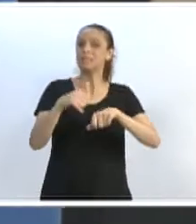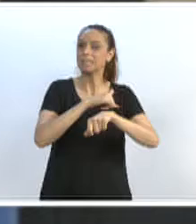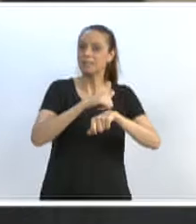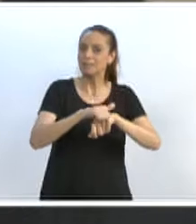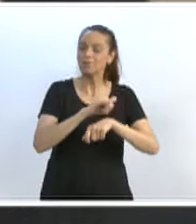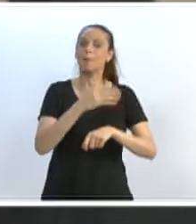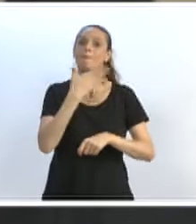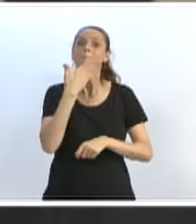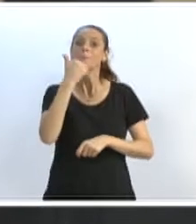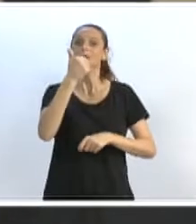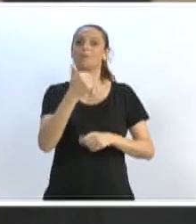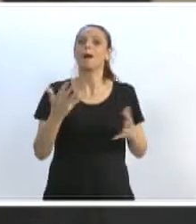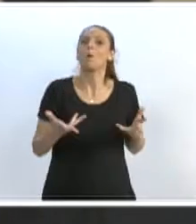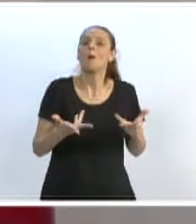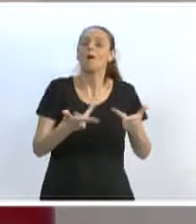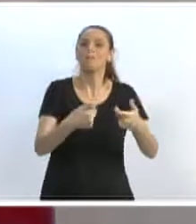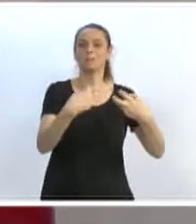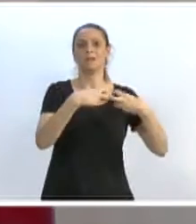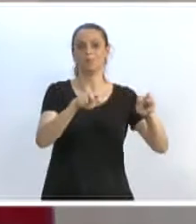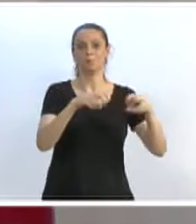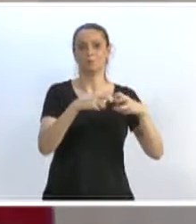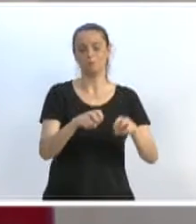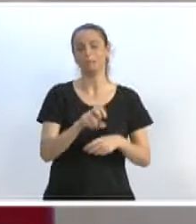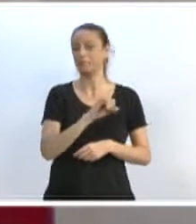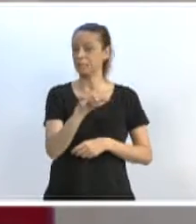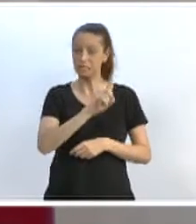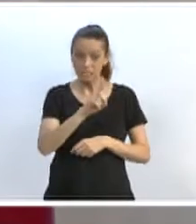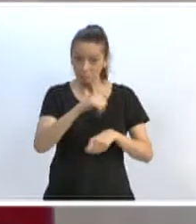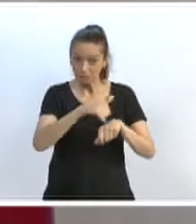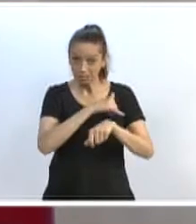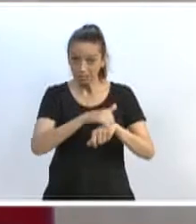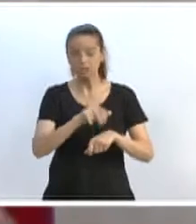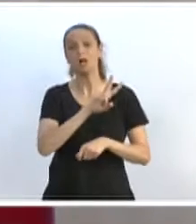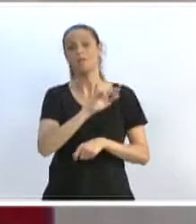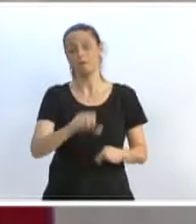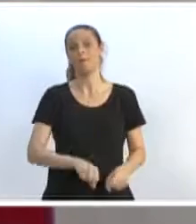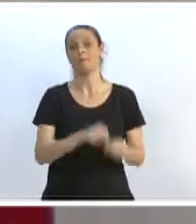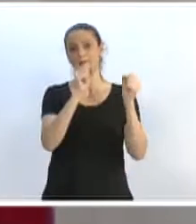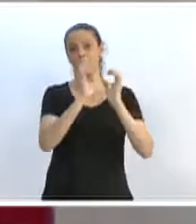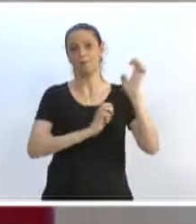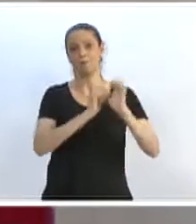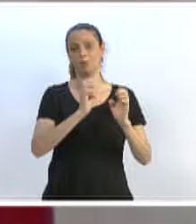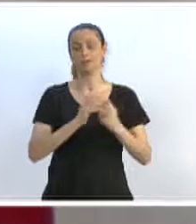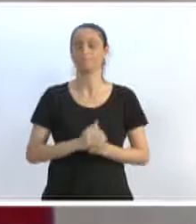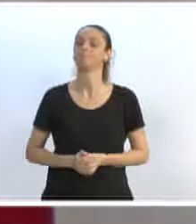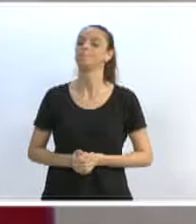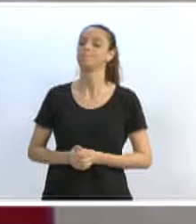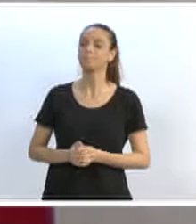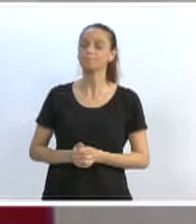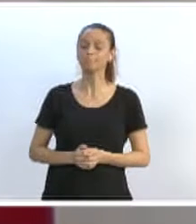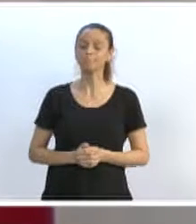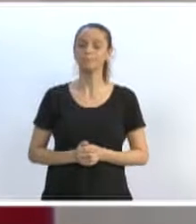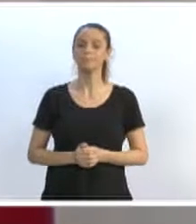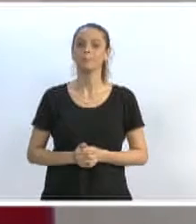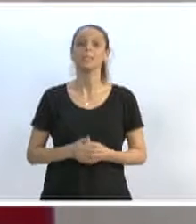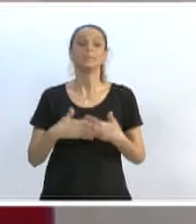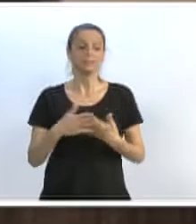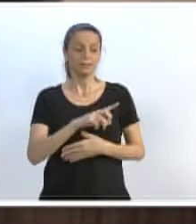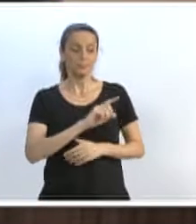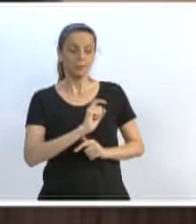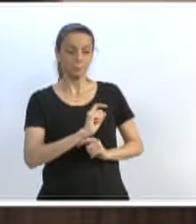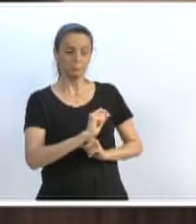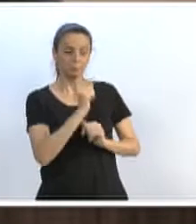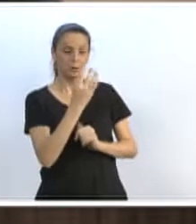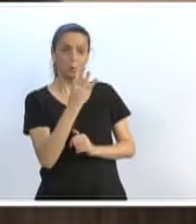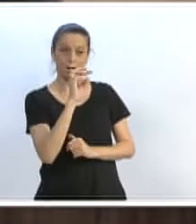inviabilizar. Obrigado pela parte. Nobre presidente, me concede 4 minutos, fazendo favor, tive as partes.